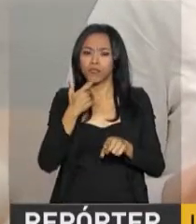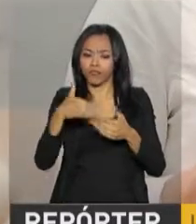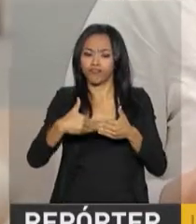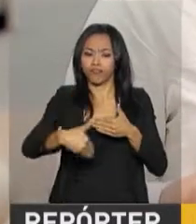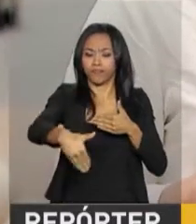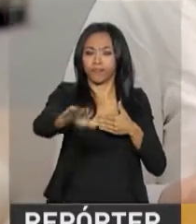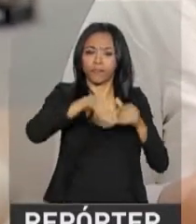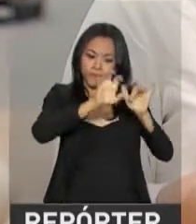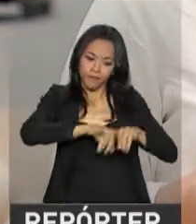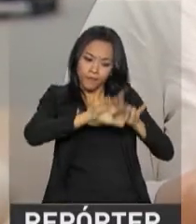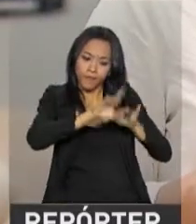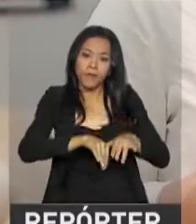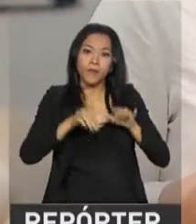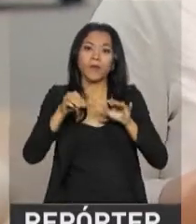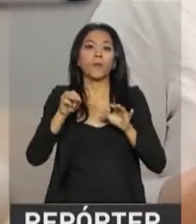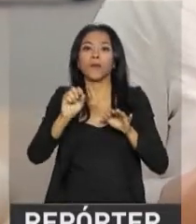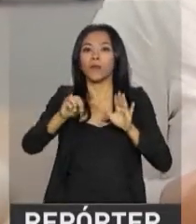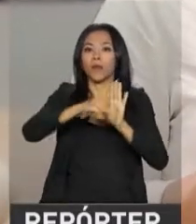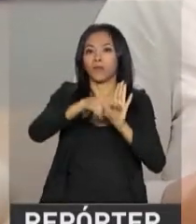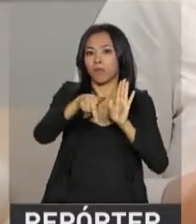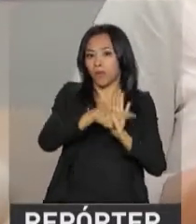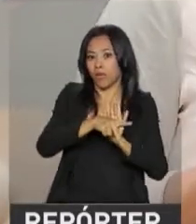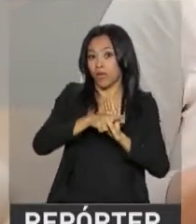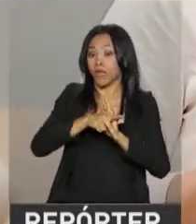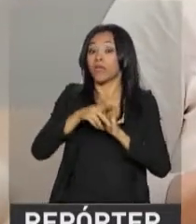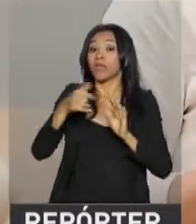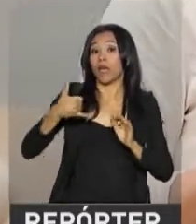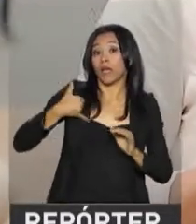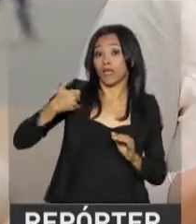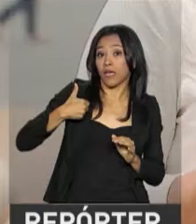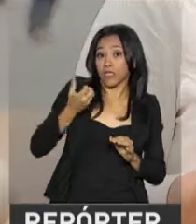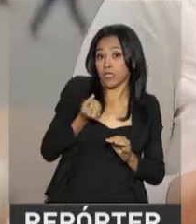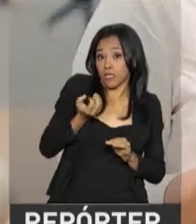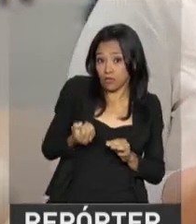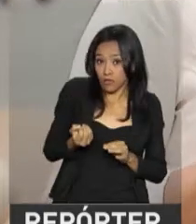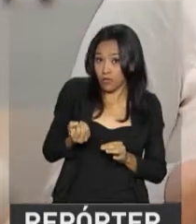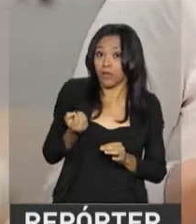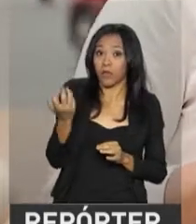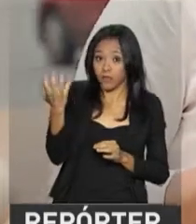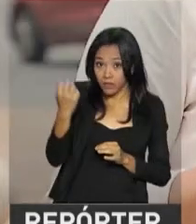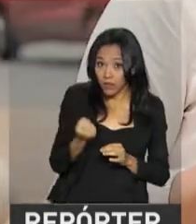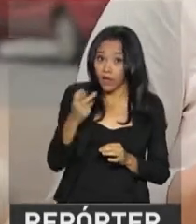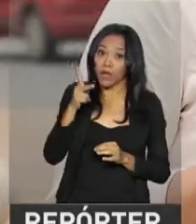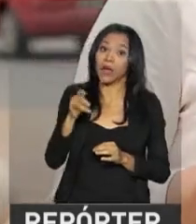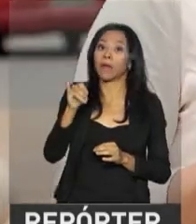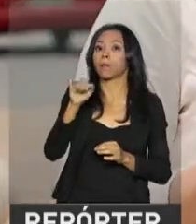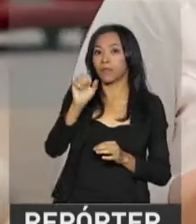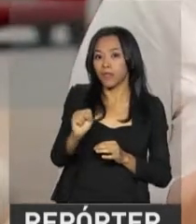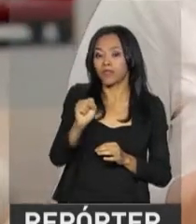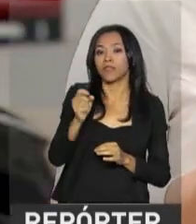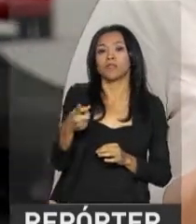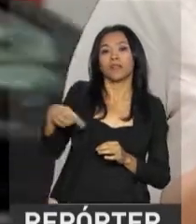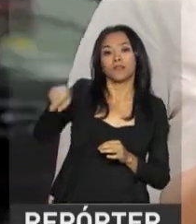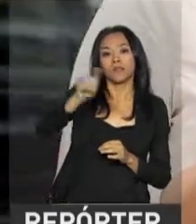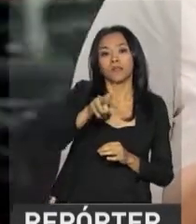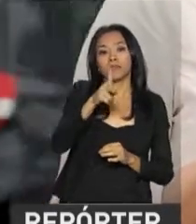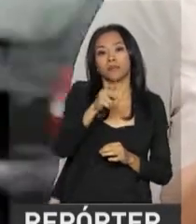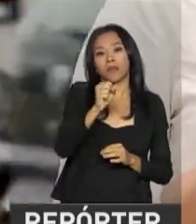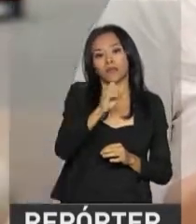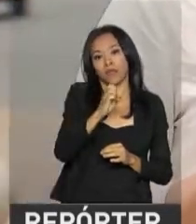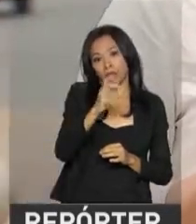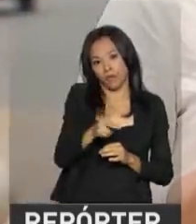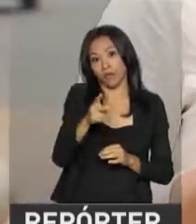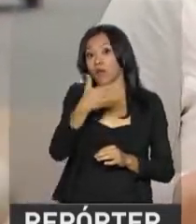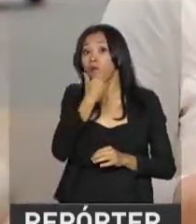dias medida provisória que reduz a idade mínima para saque do PIS/PASEP para 60 anos, tanto para homens quanto para